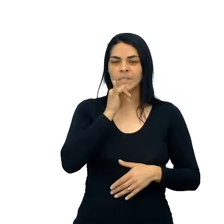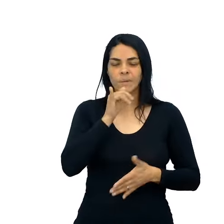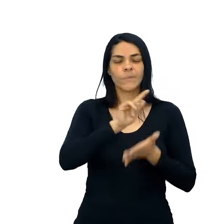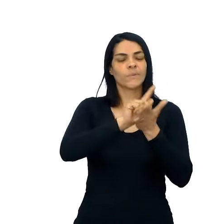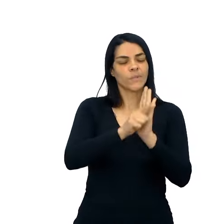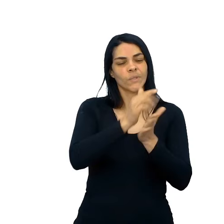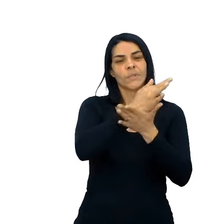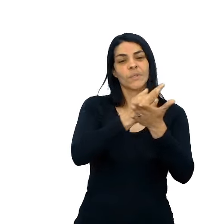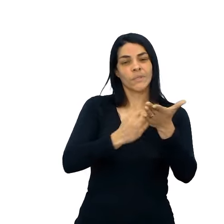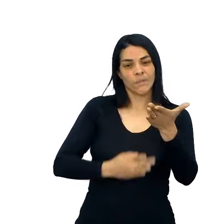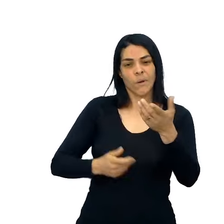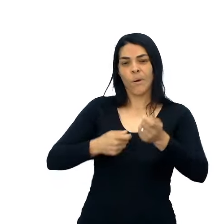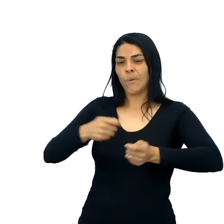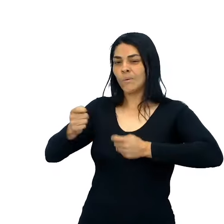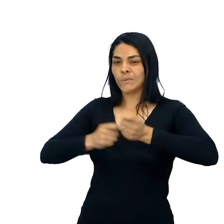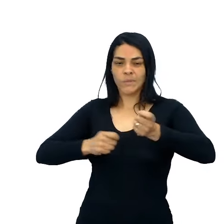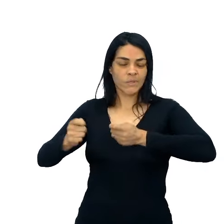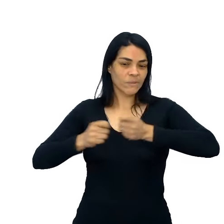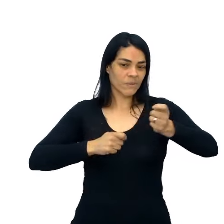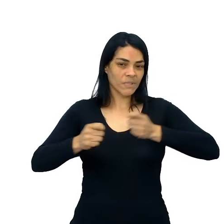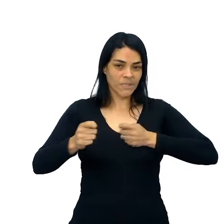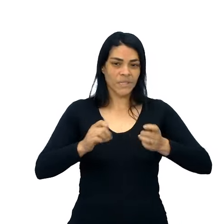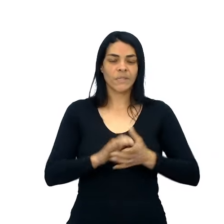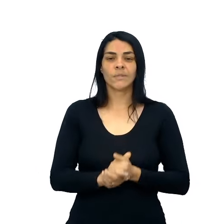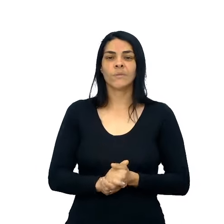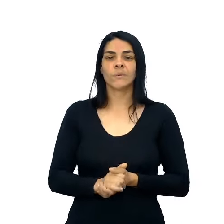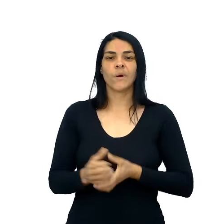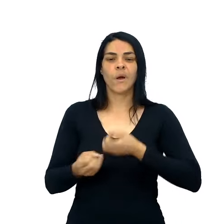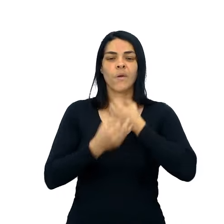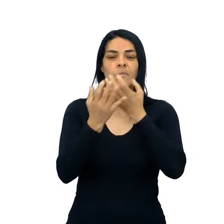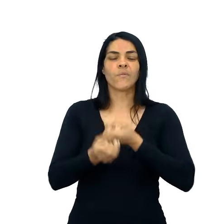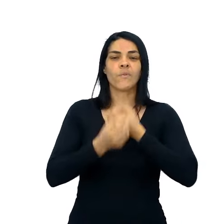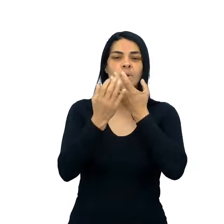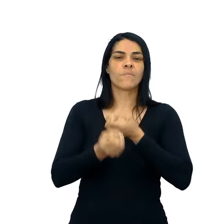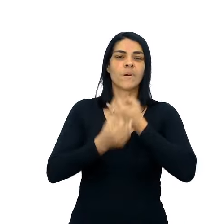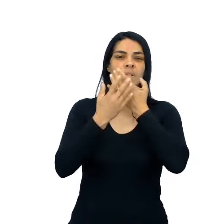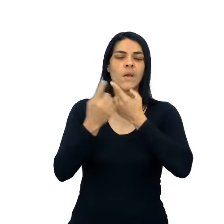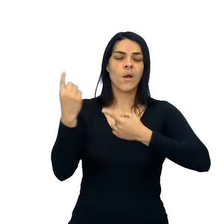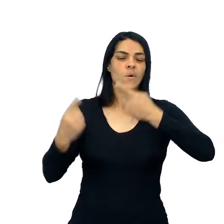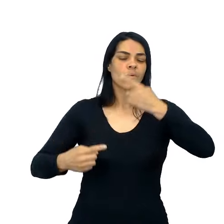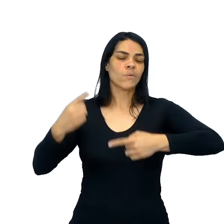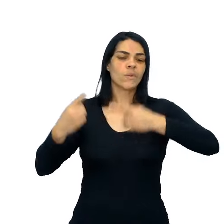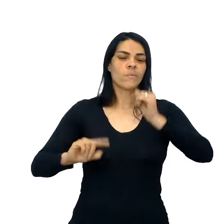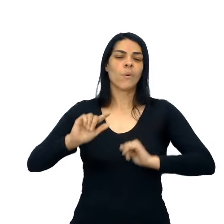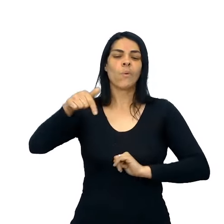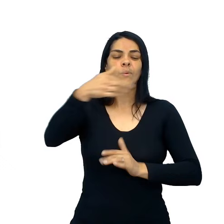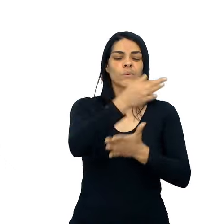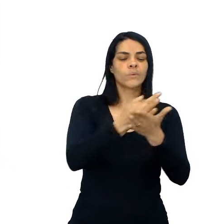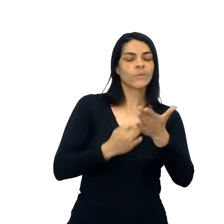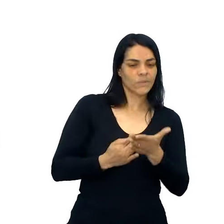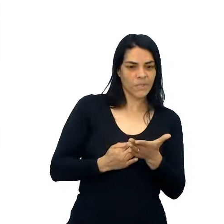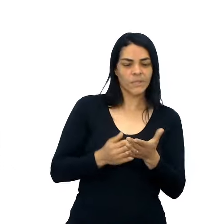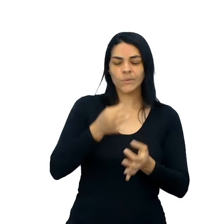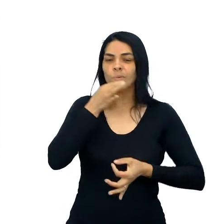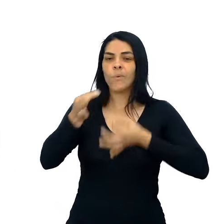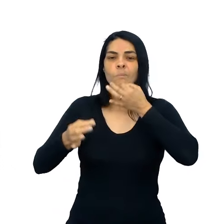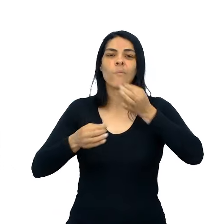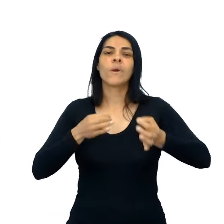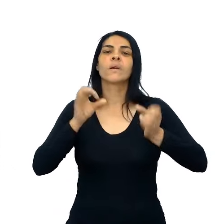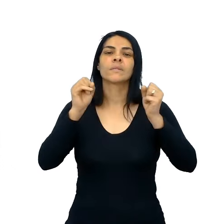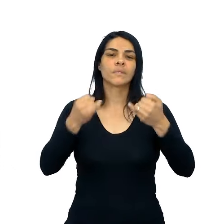textuais desse domínio, a carta de reclamação, por exemplo, o debate, o artigo de opinião e outros textos argumentativos,